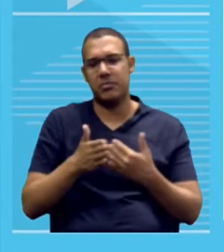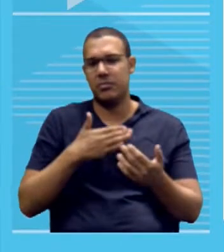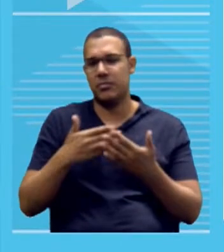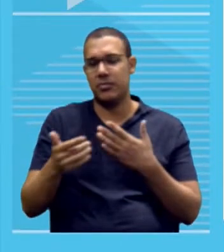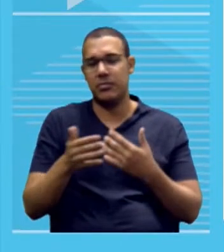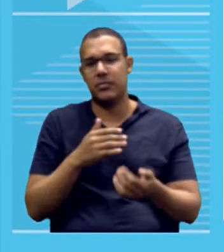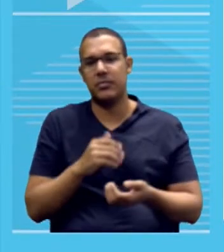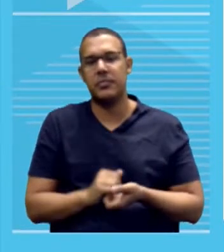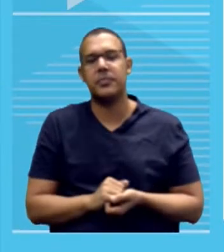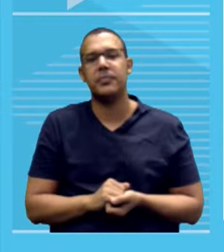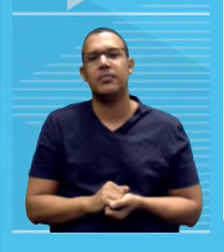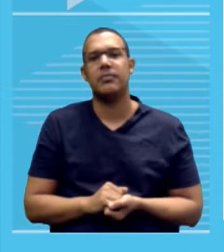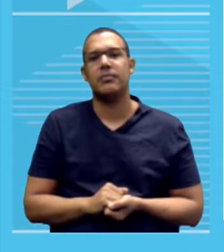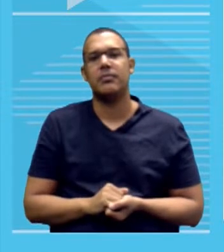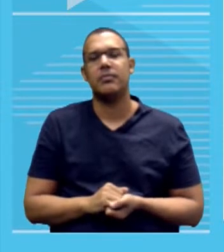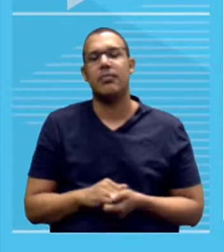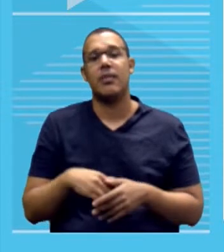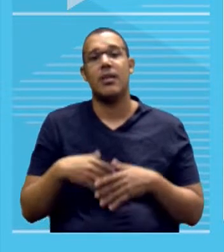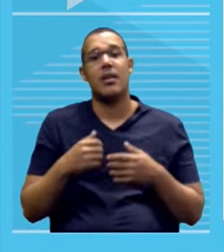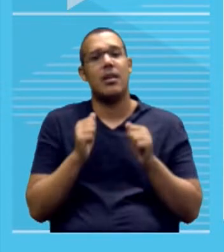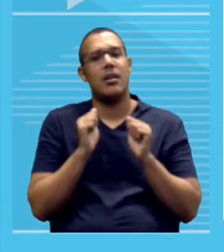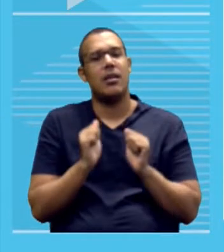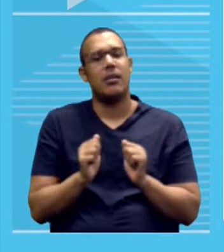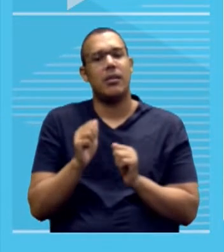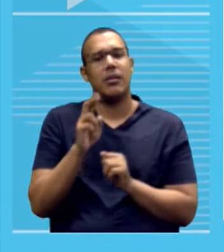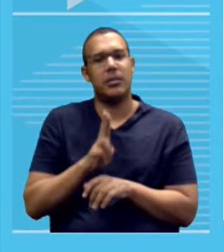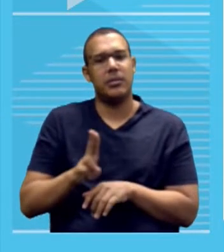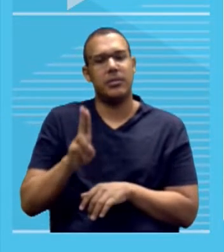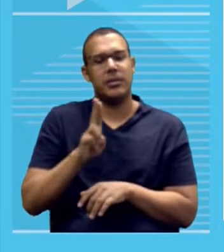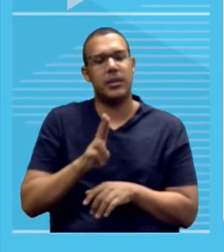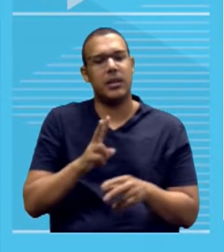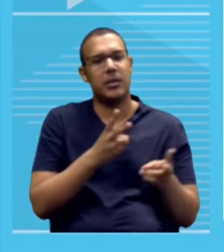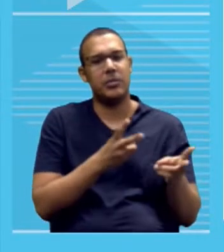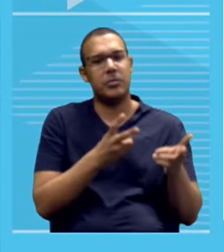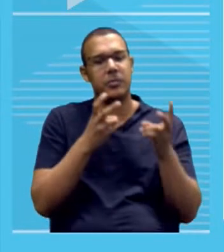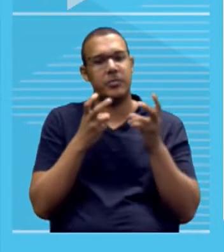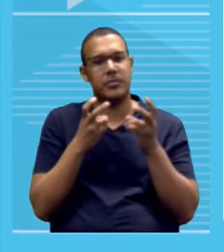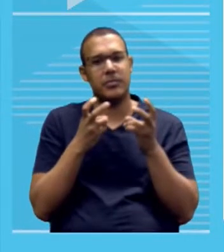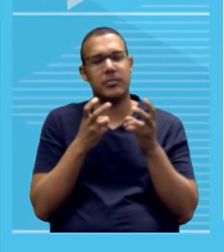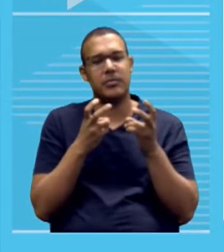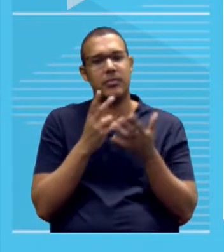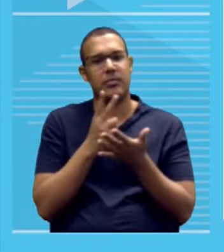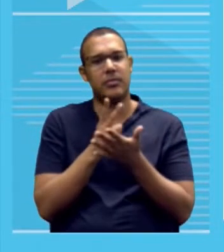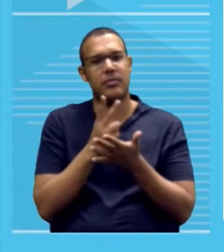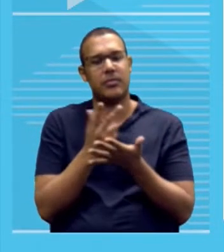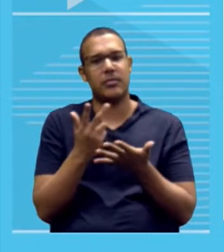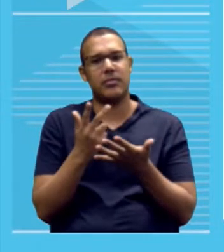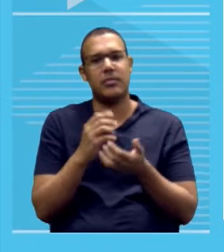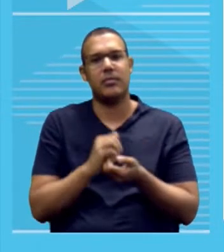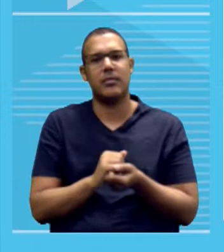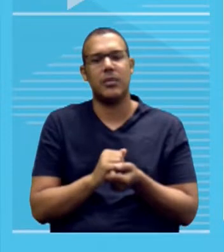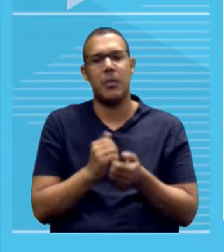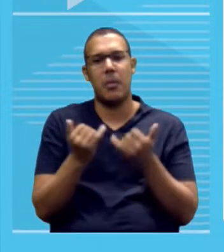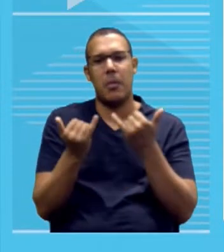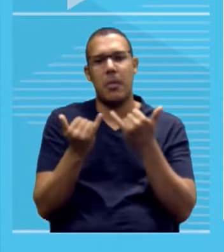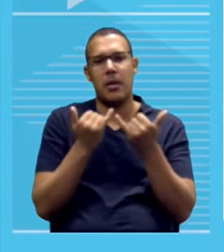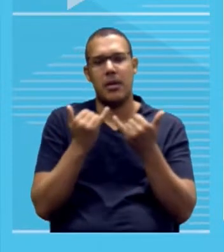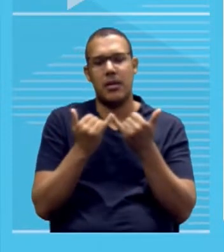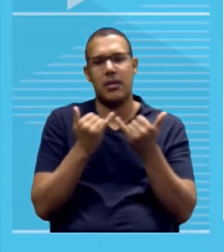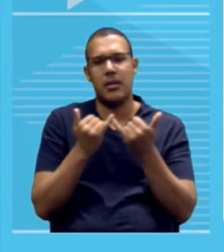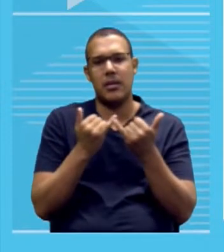for então você pode é usar esses recursos E aí você percebe a mesma coisa bem parecido